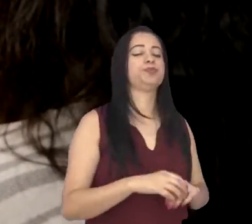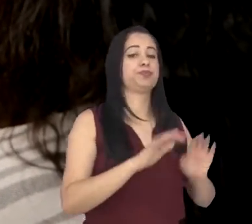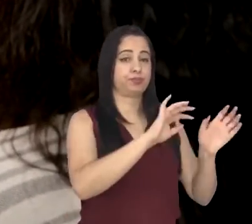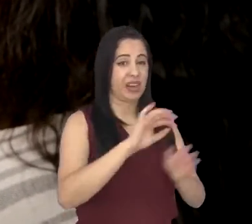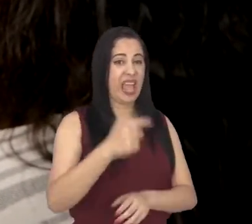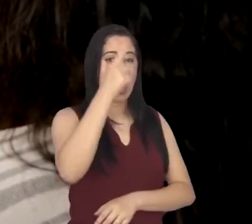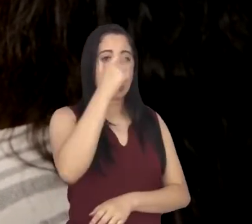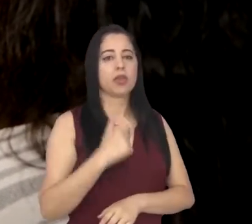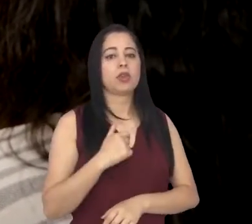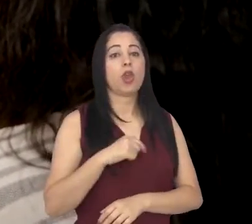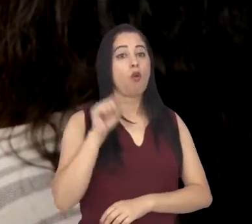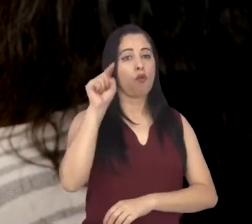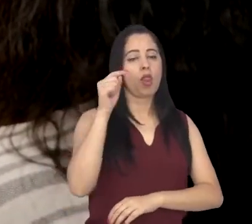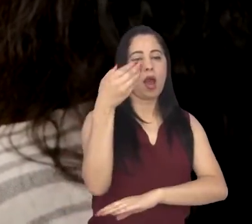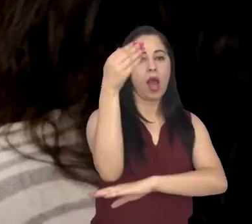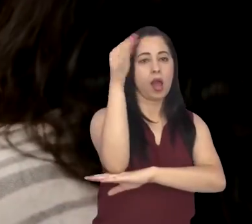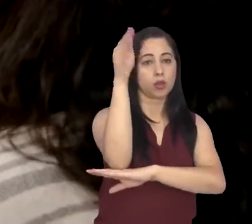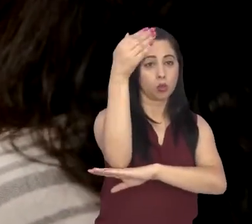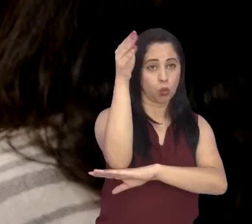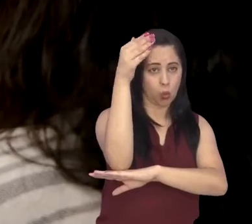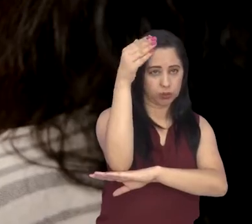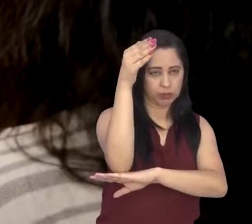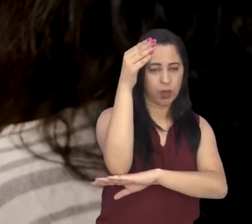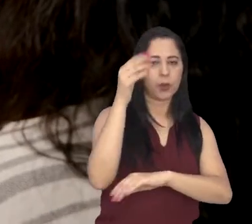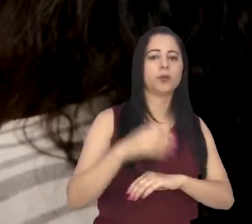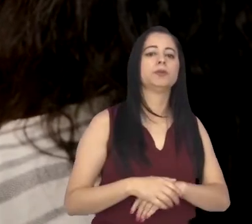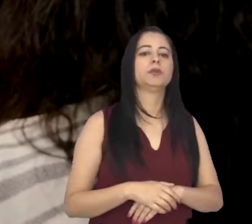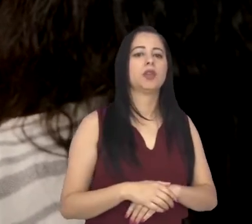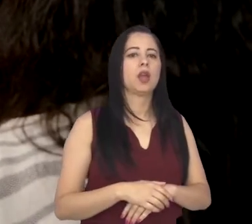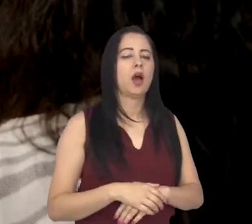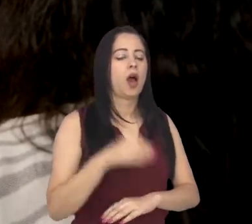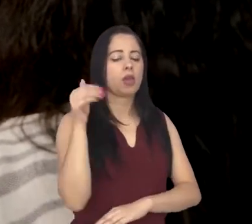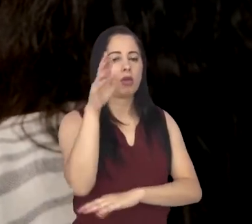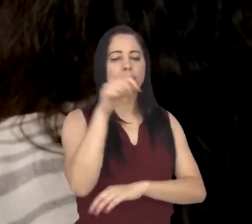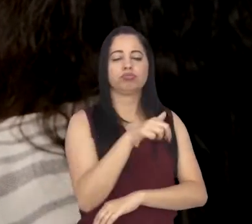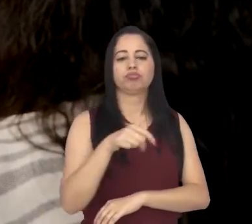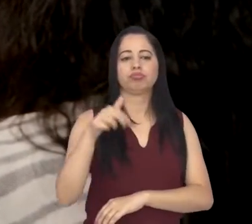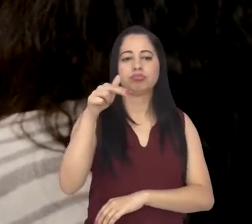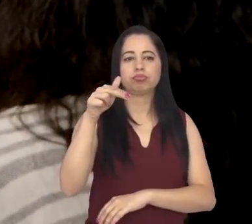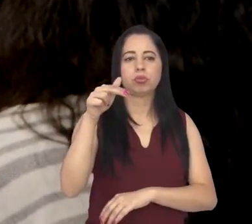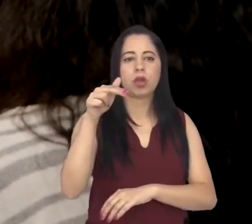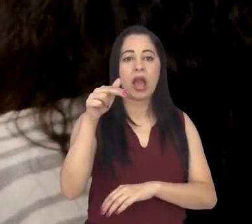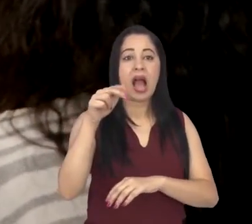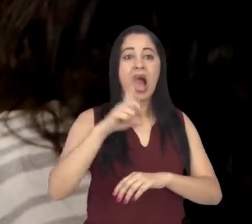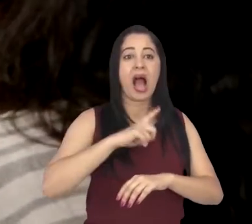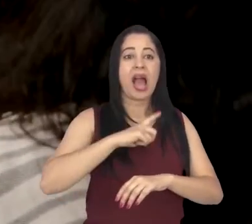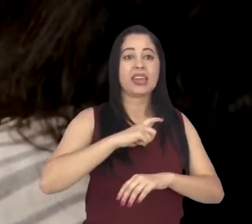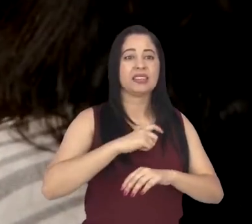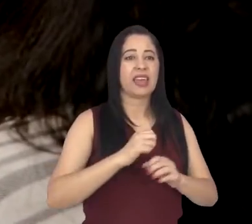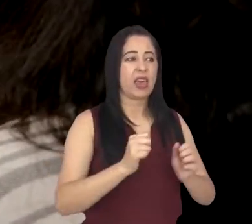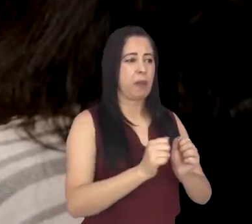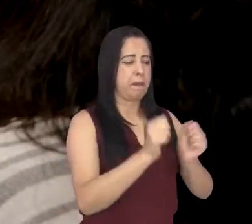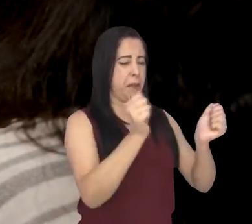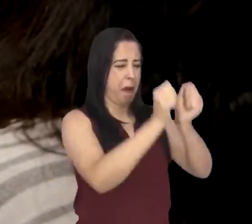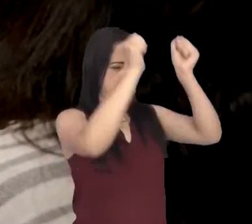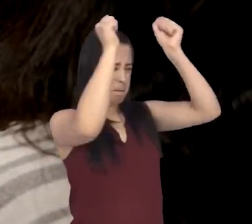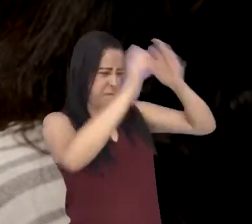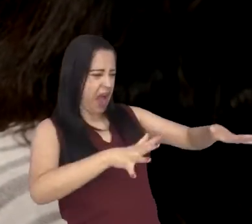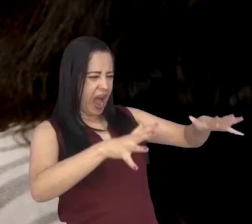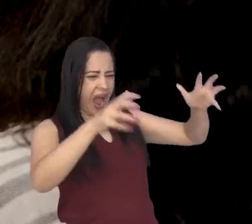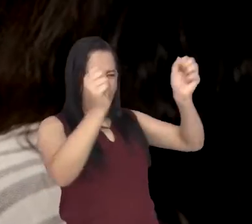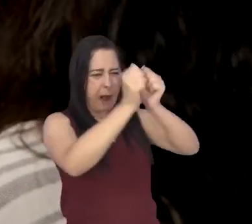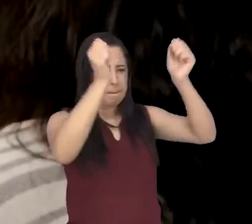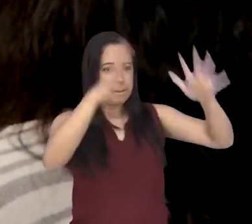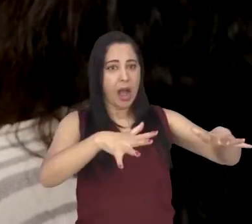e estourou uma bomba na praça. E eu já corri com o câmera, que era o Zé, que faleceu, o Zé Ricardo,